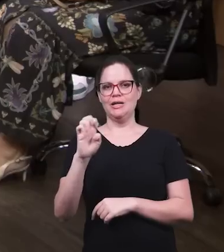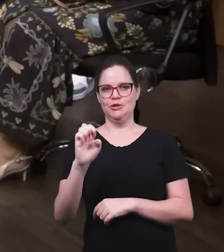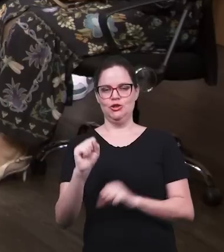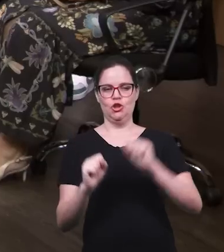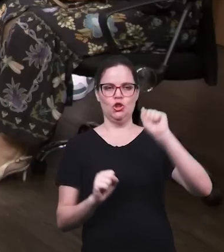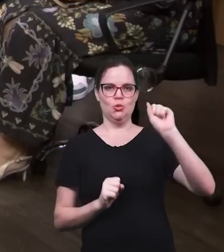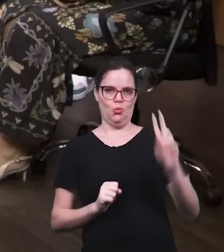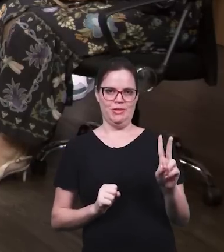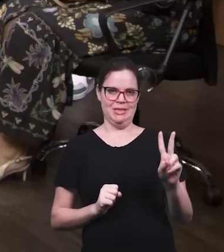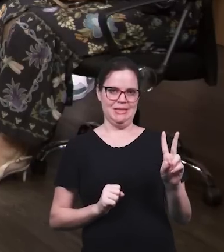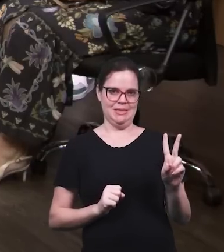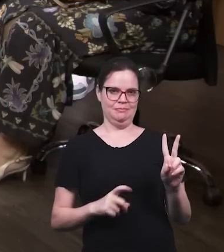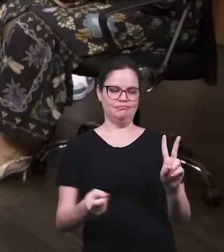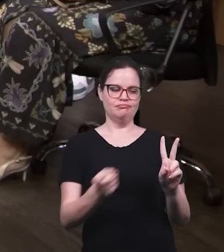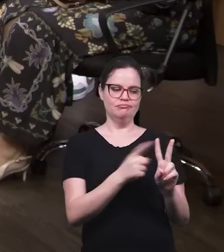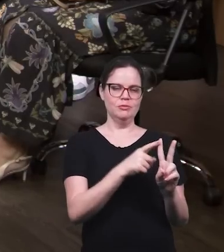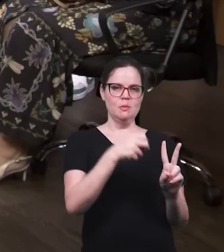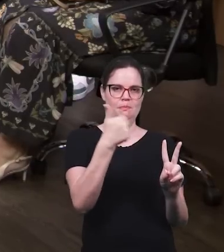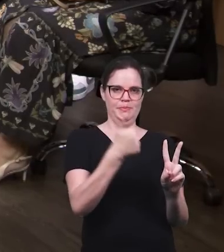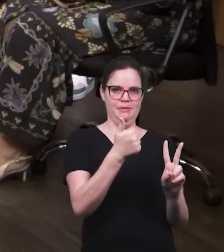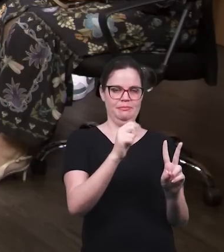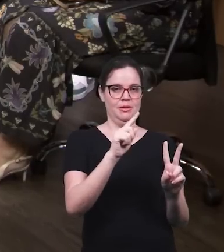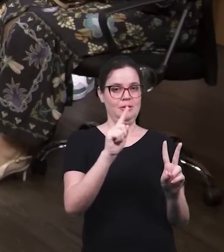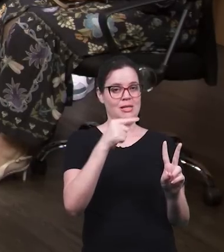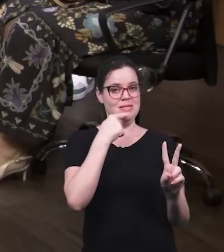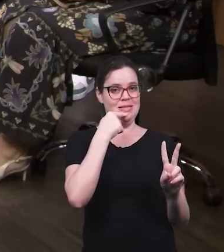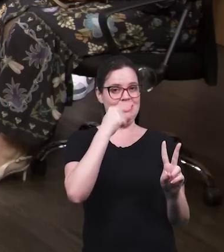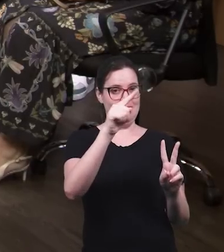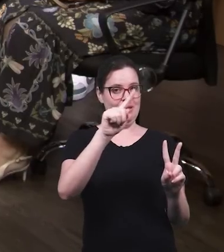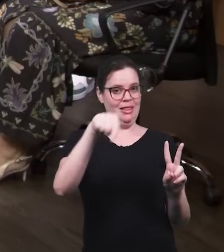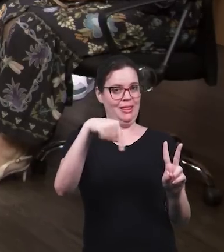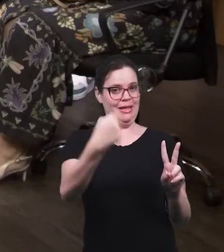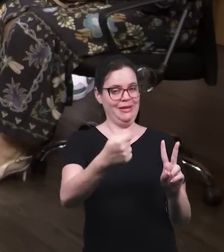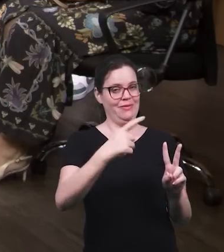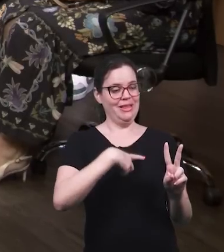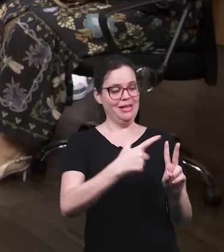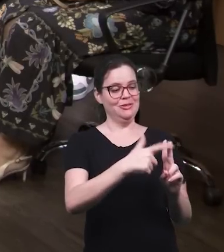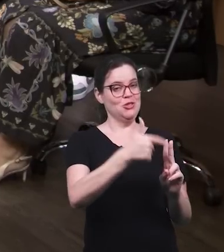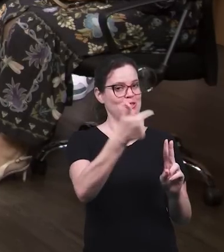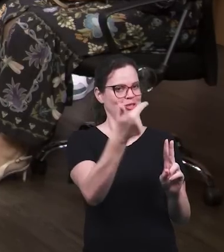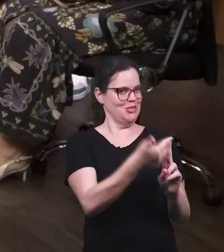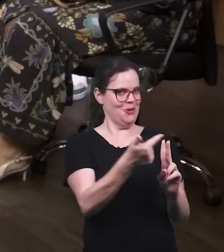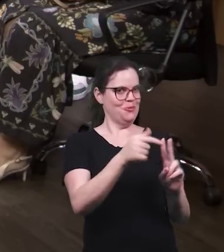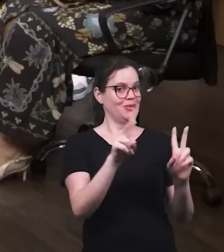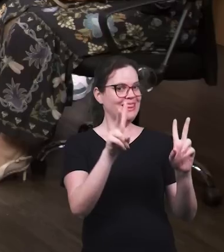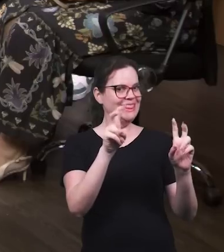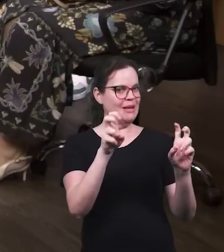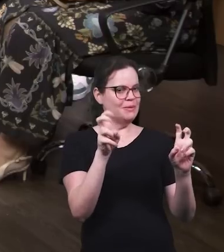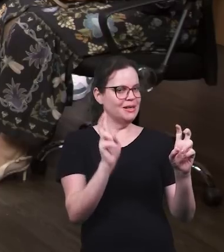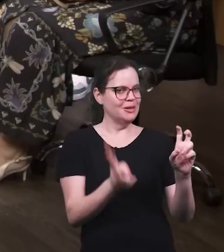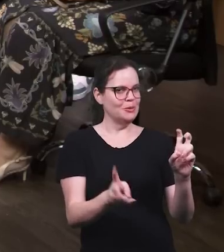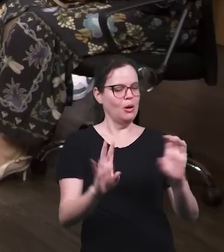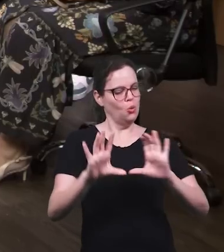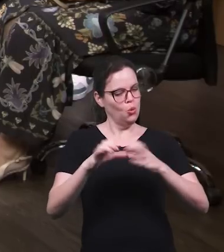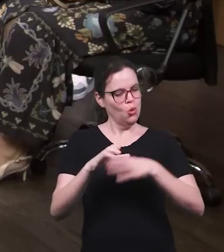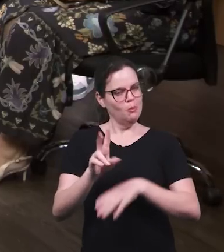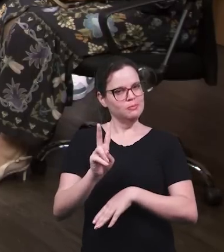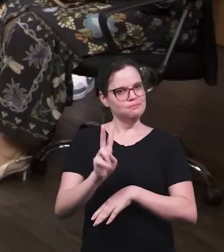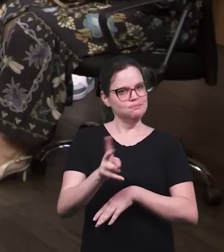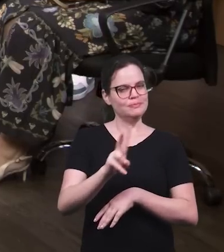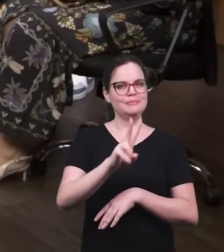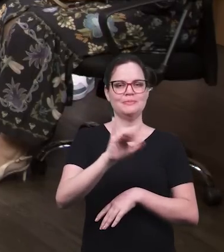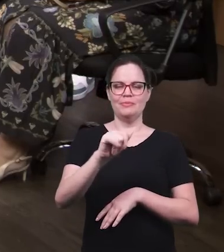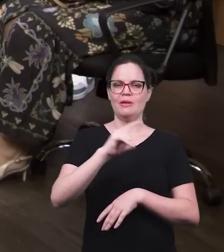gente divide um mesmo tema em 2 episódios. Então, na semana que vem, a gente continua com esse mesmo grupo que está